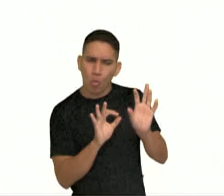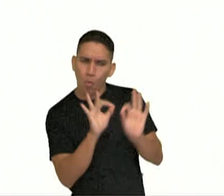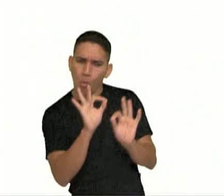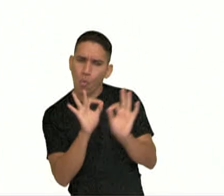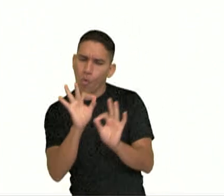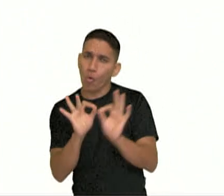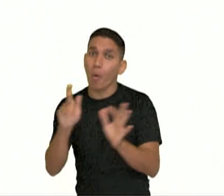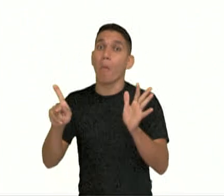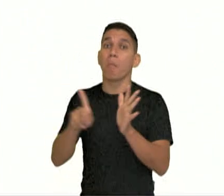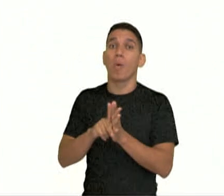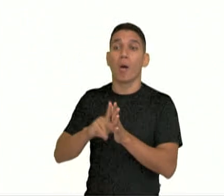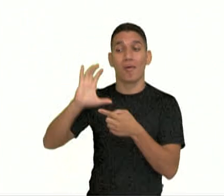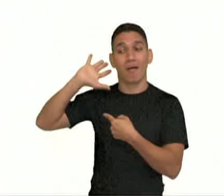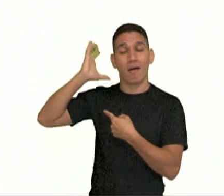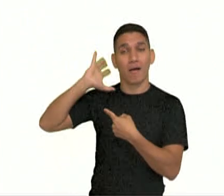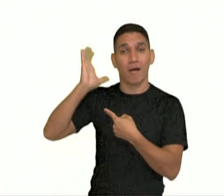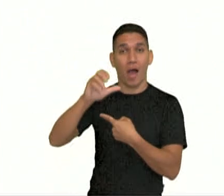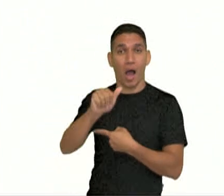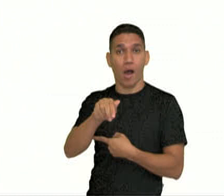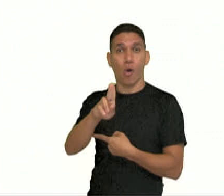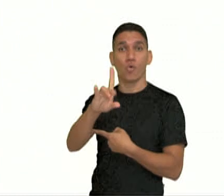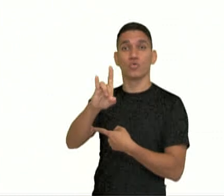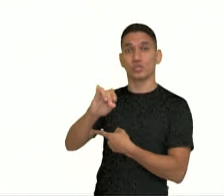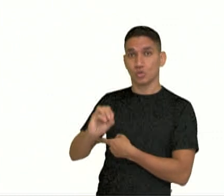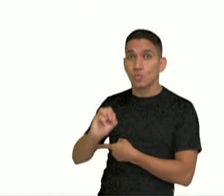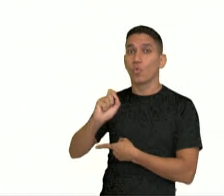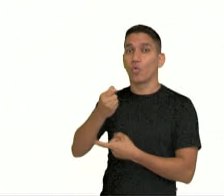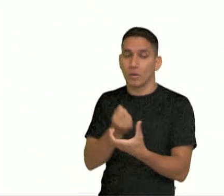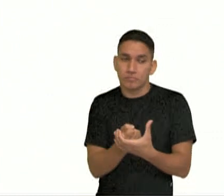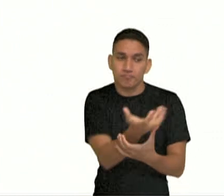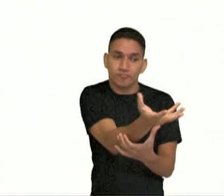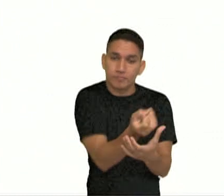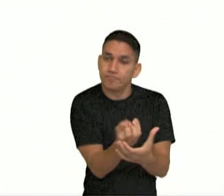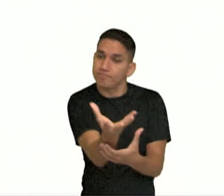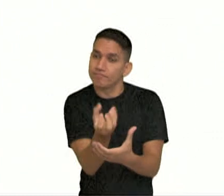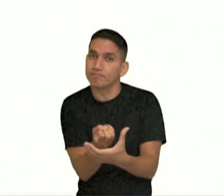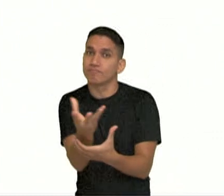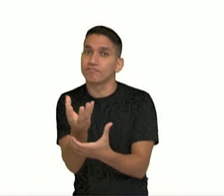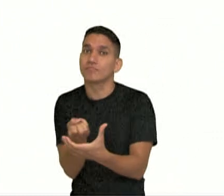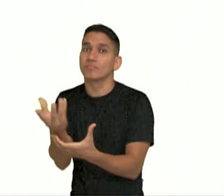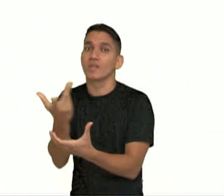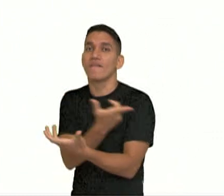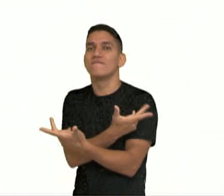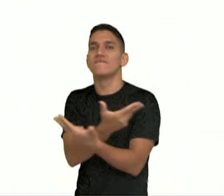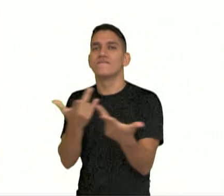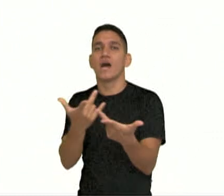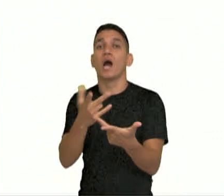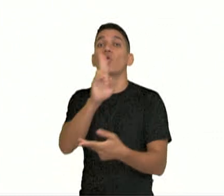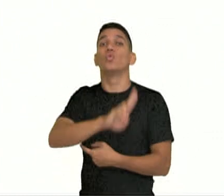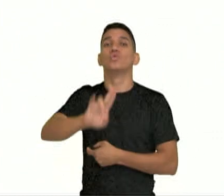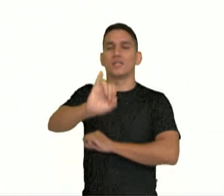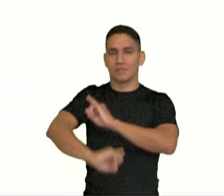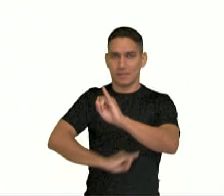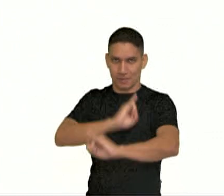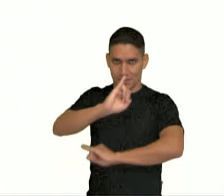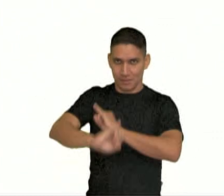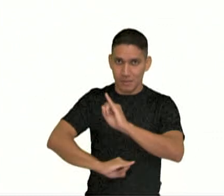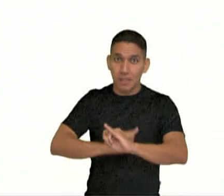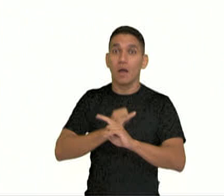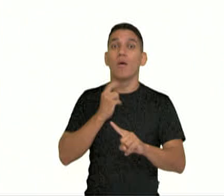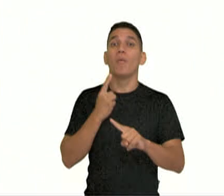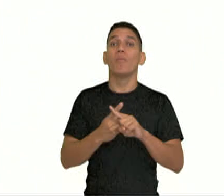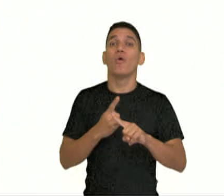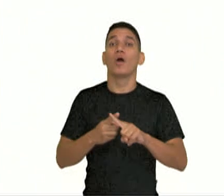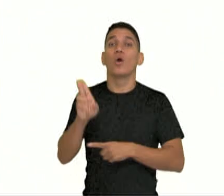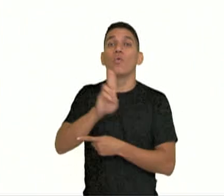áudio distribuído por arquivos multimídia via internet para a